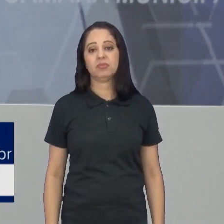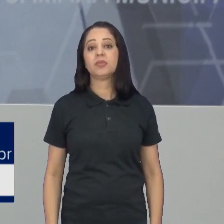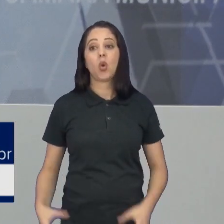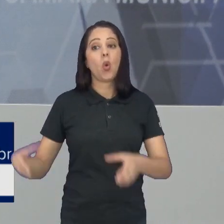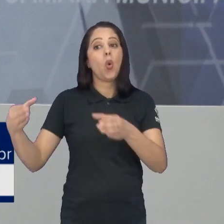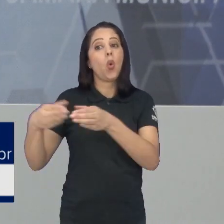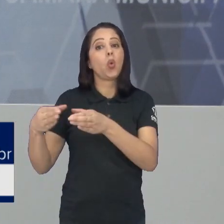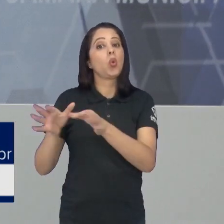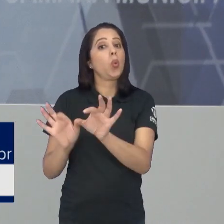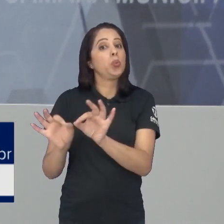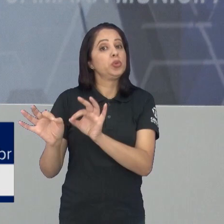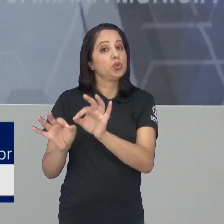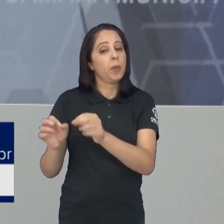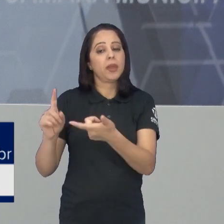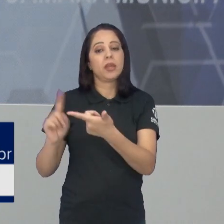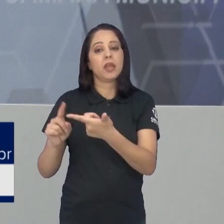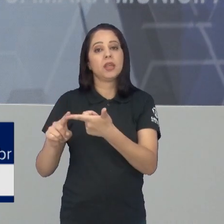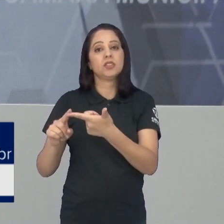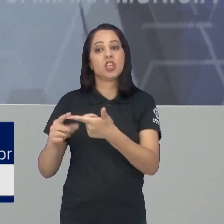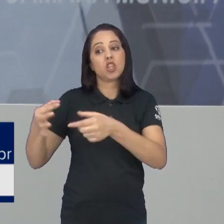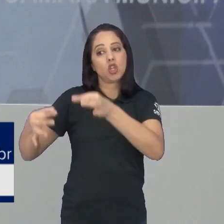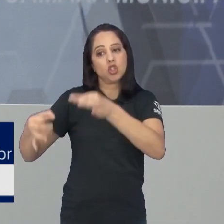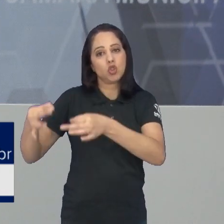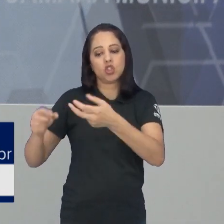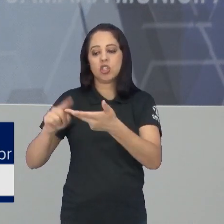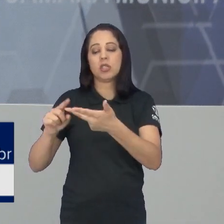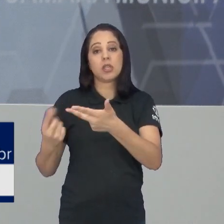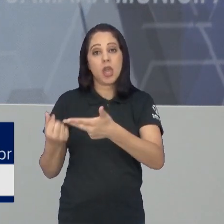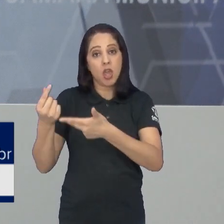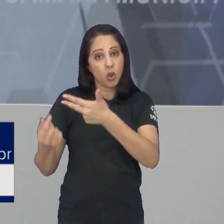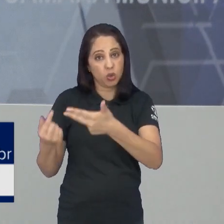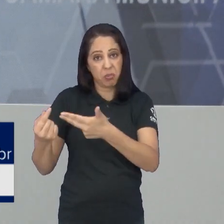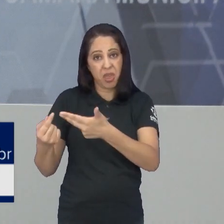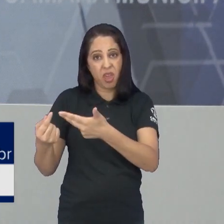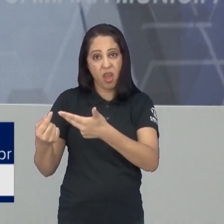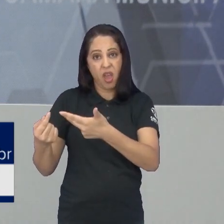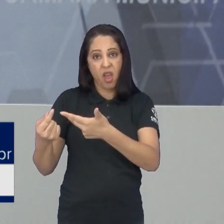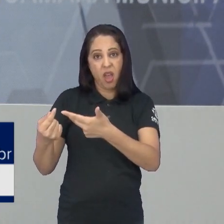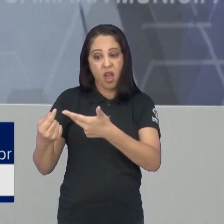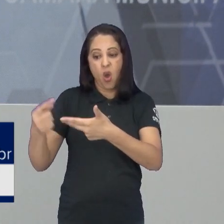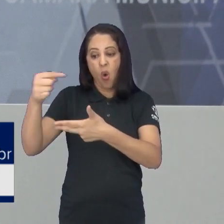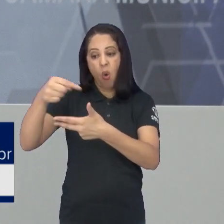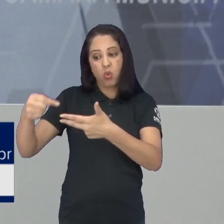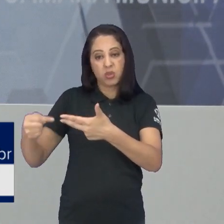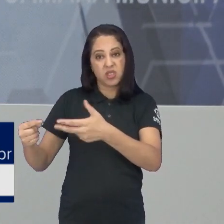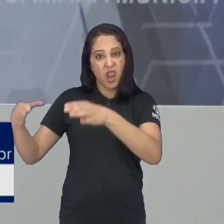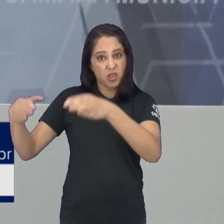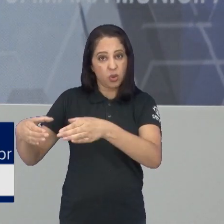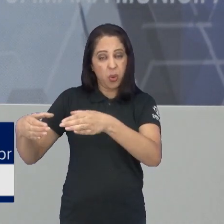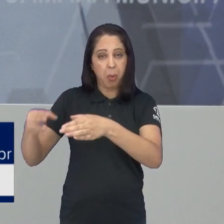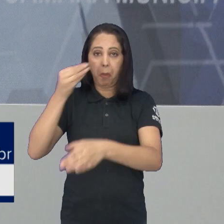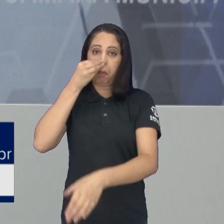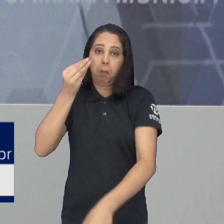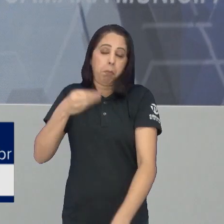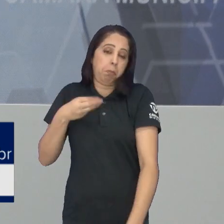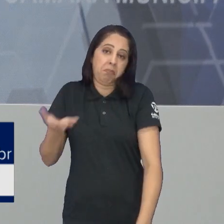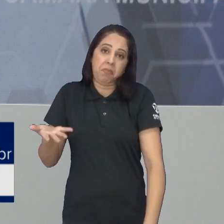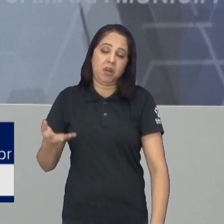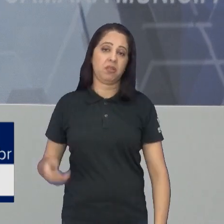Planejamento, Comissão de Justiça e Comissão de Economia. Pode passar a seguinte